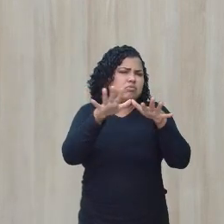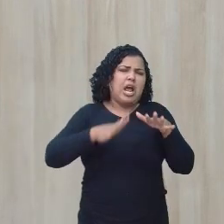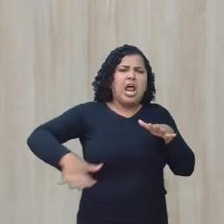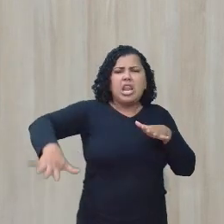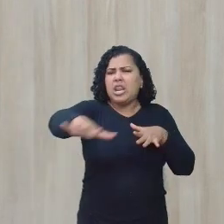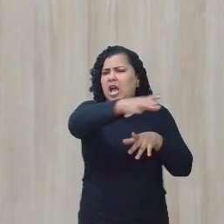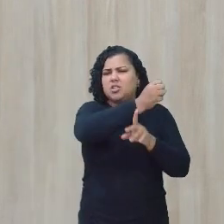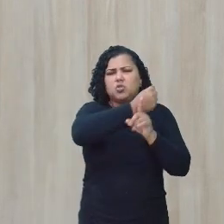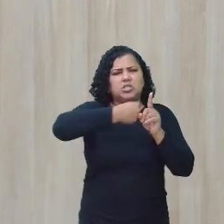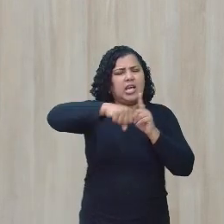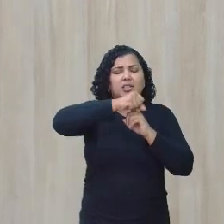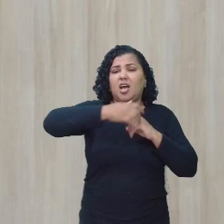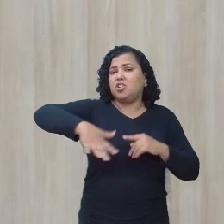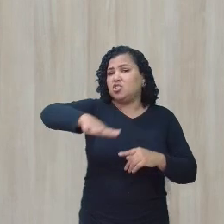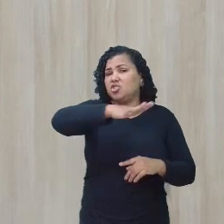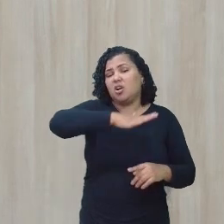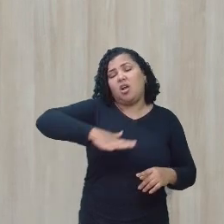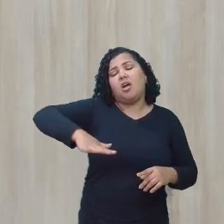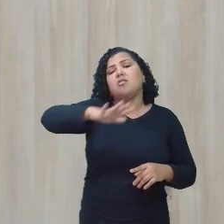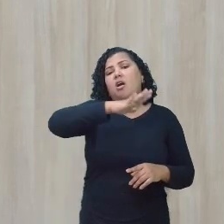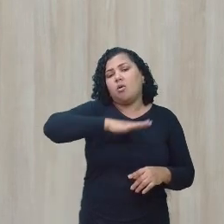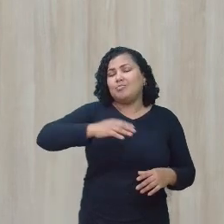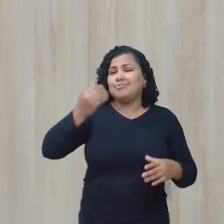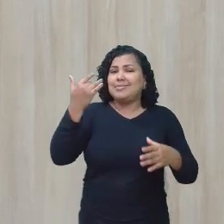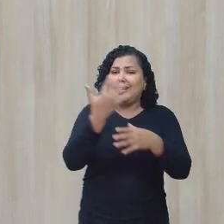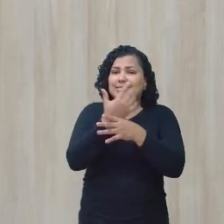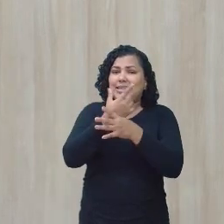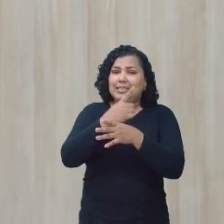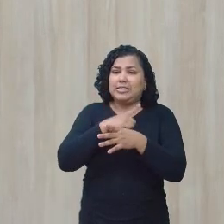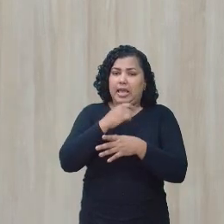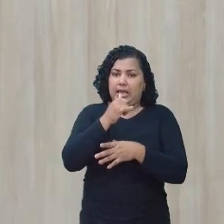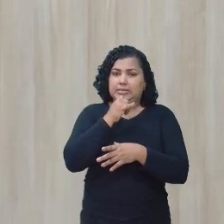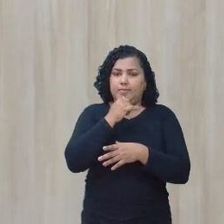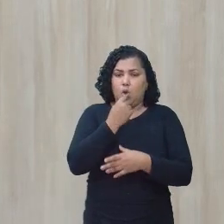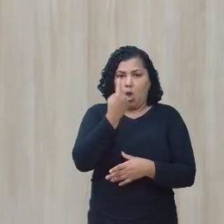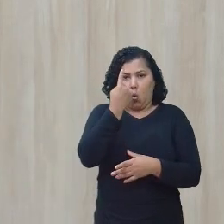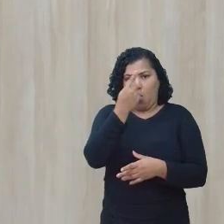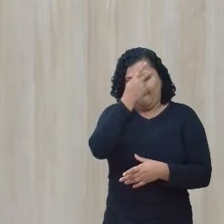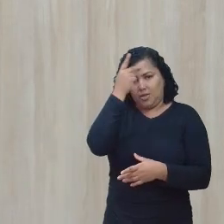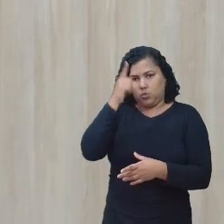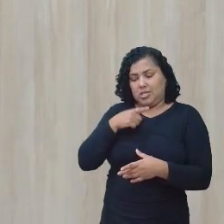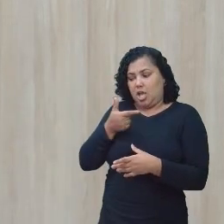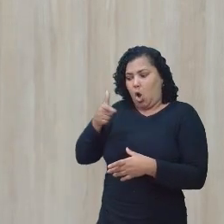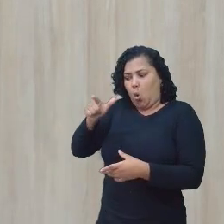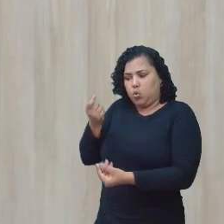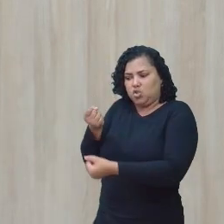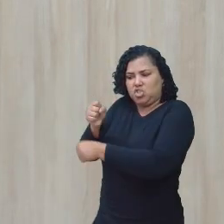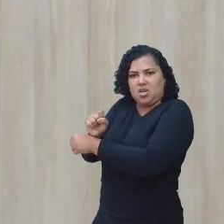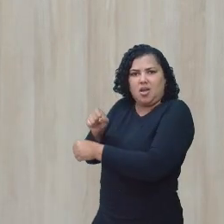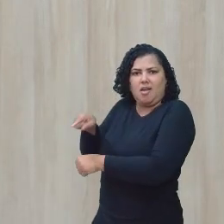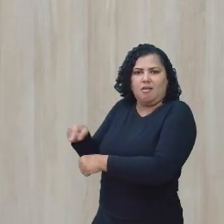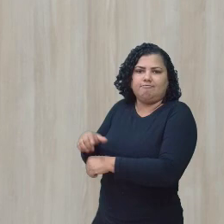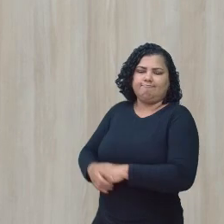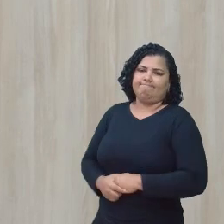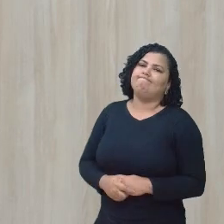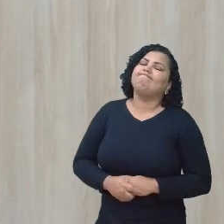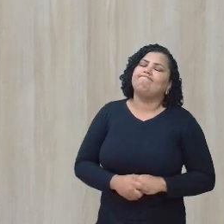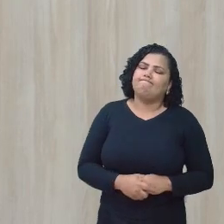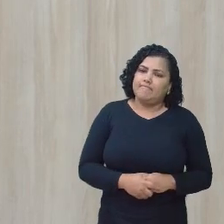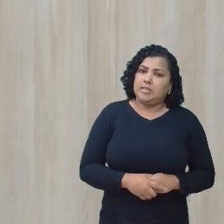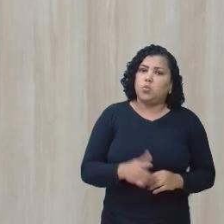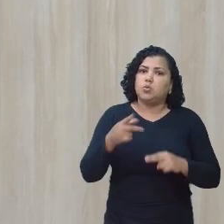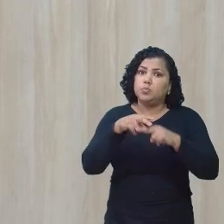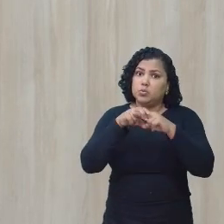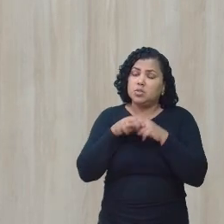senhores com muitos escravizados, mas às vezes na cidade você tinha uma pessoa que tinha uma pessoa escrava. Então, isso, né, fez com que essa